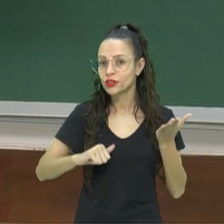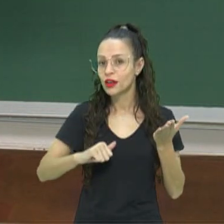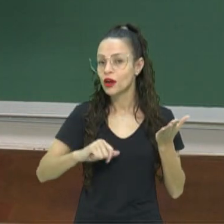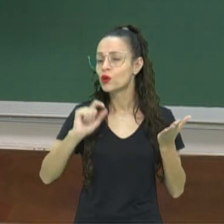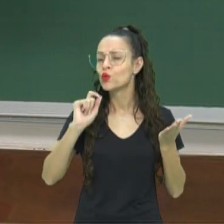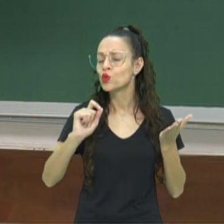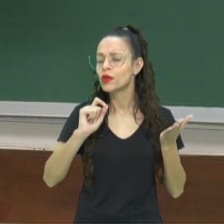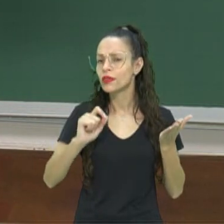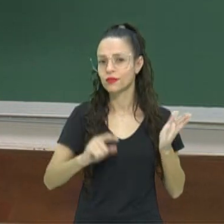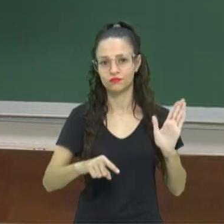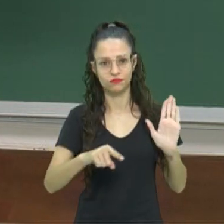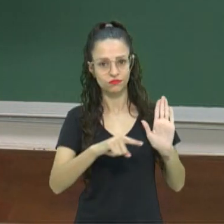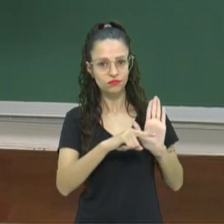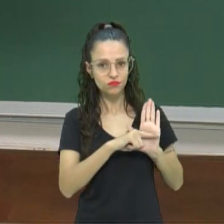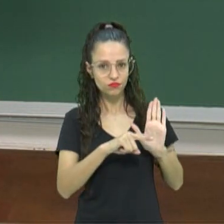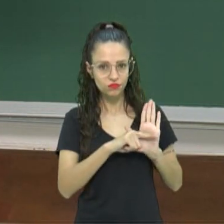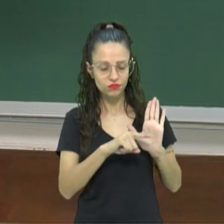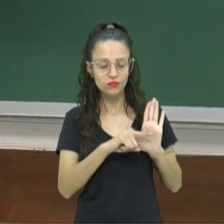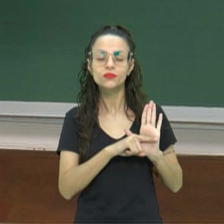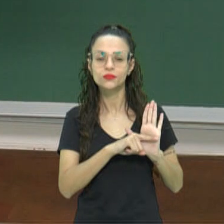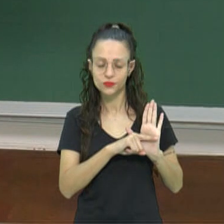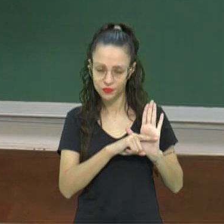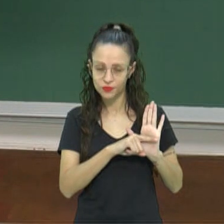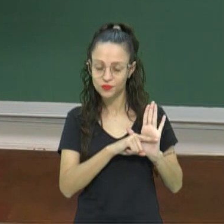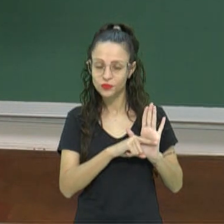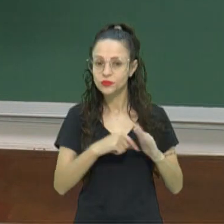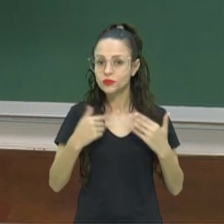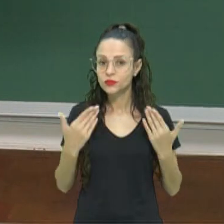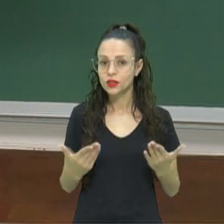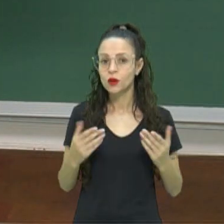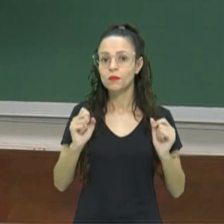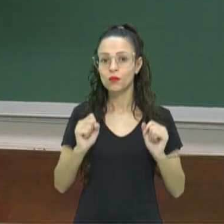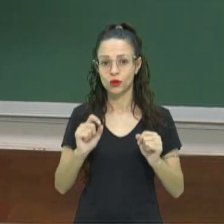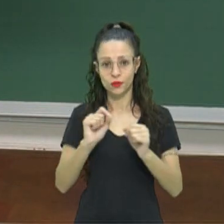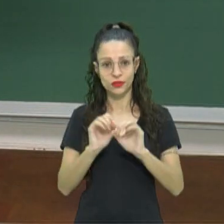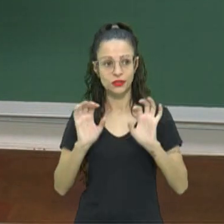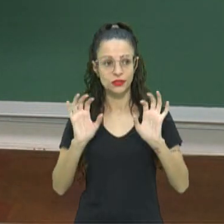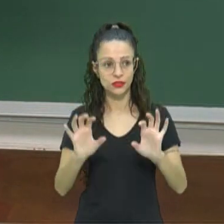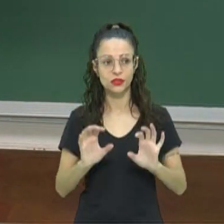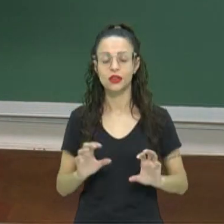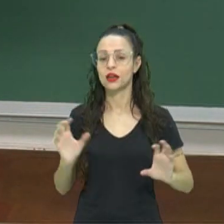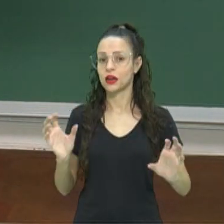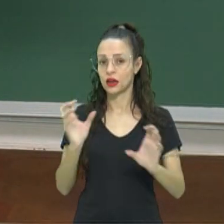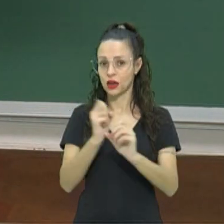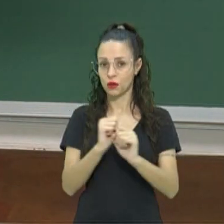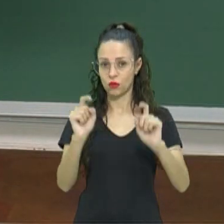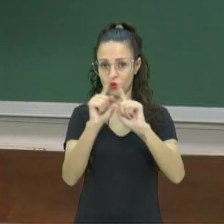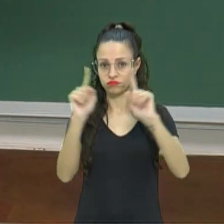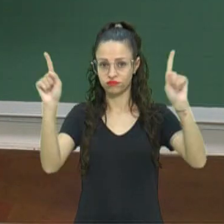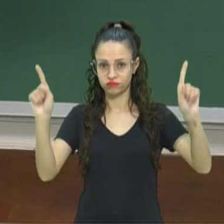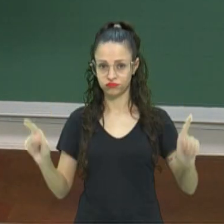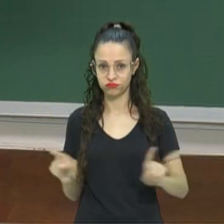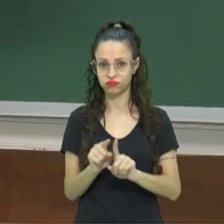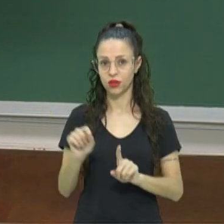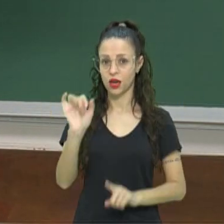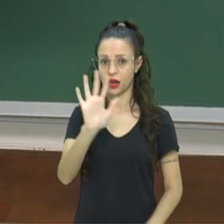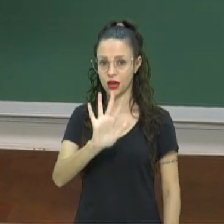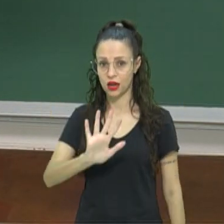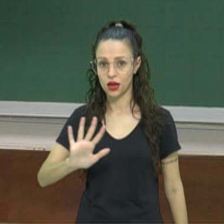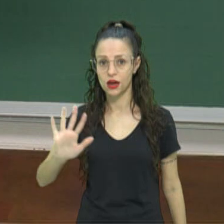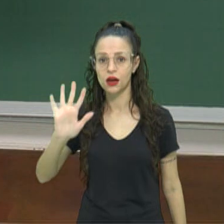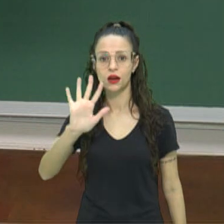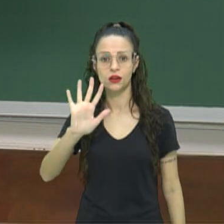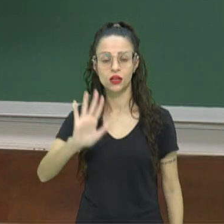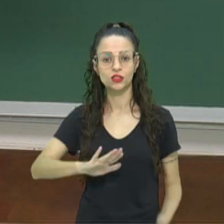de menos, uma subtração. Então, nós podemos fazer assim, calcular a área total do retângulo